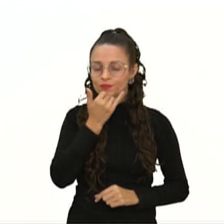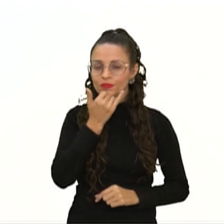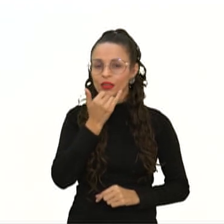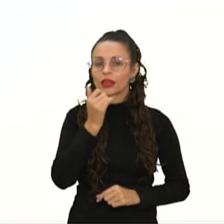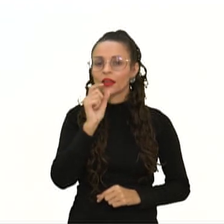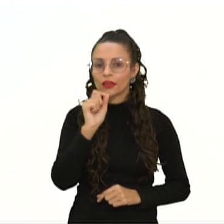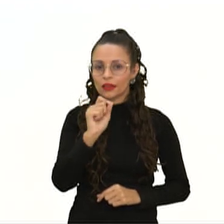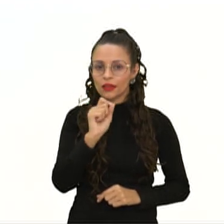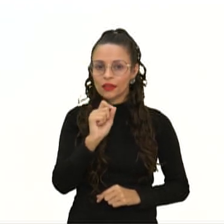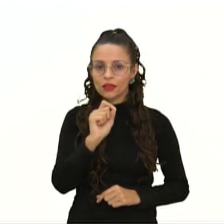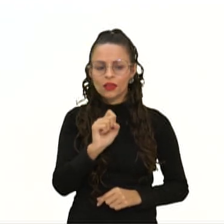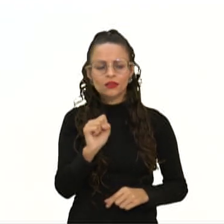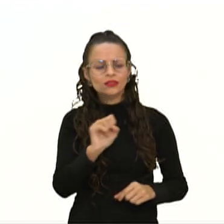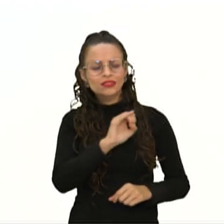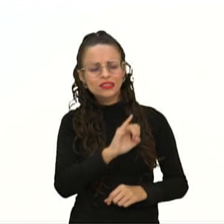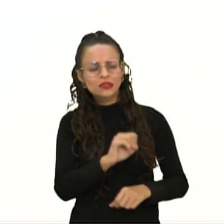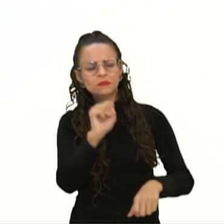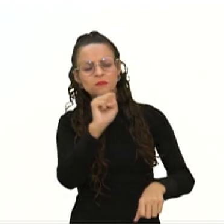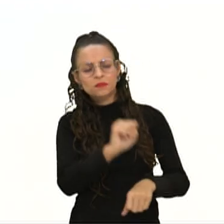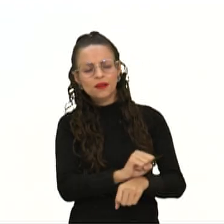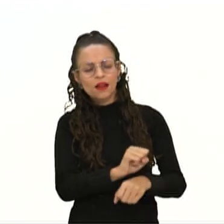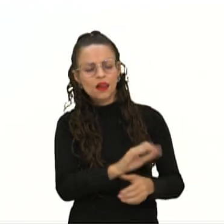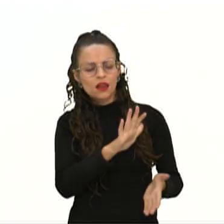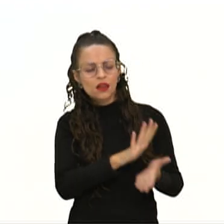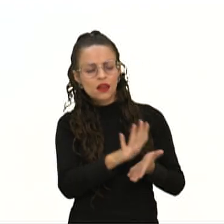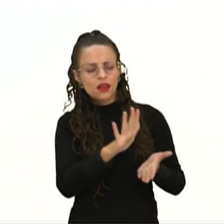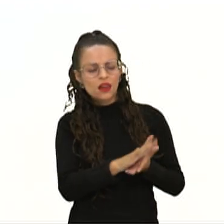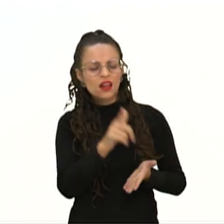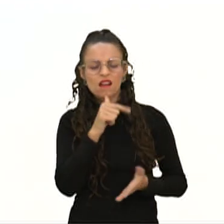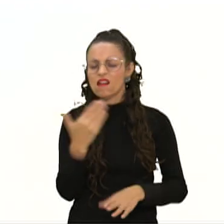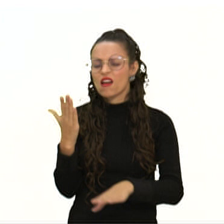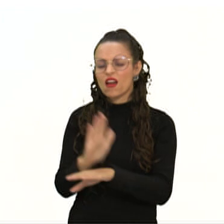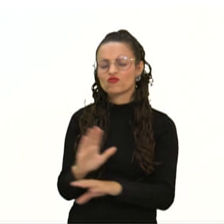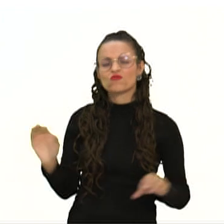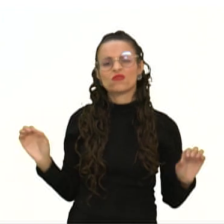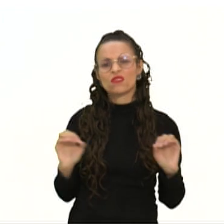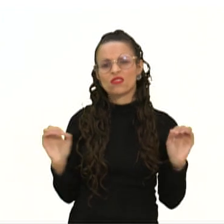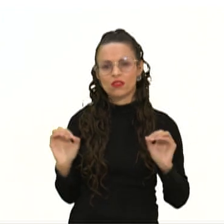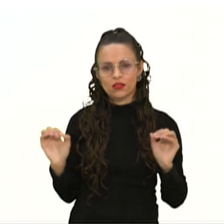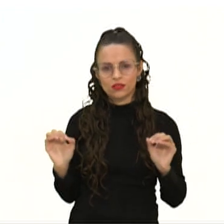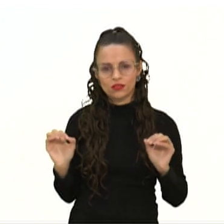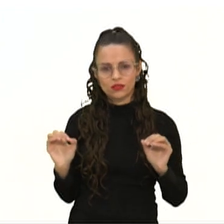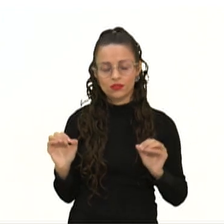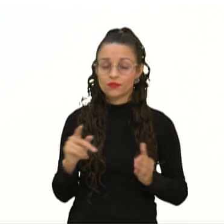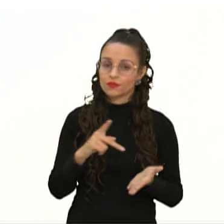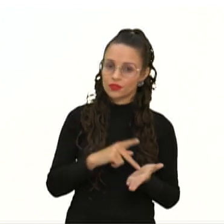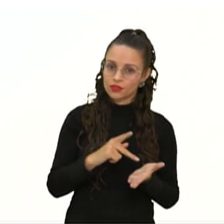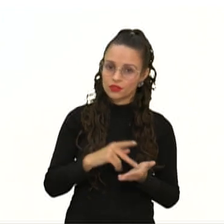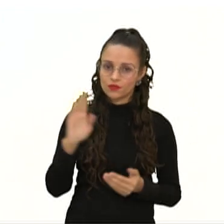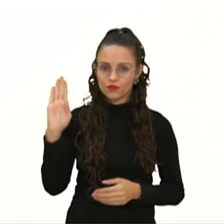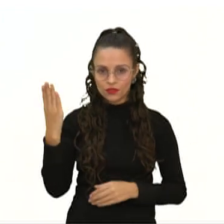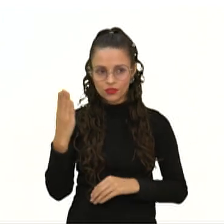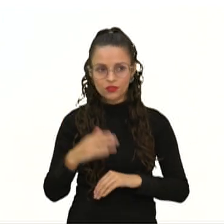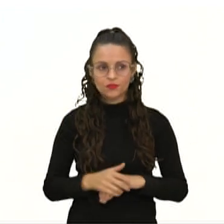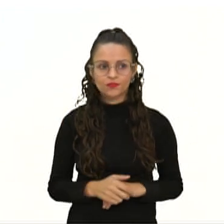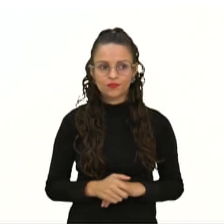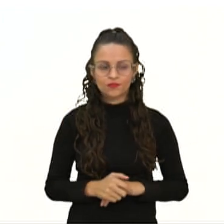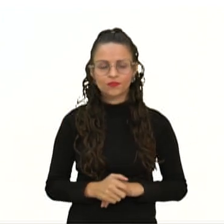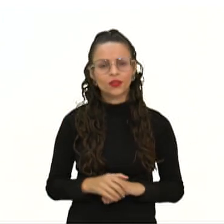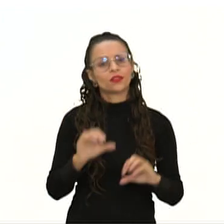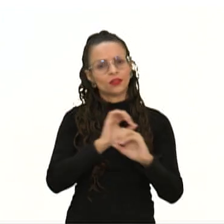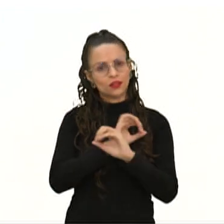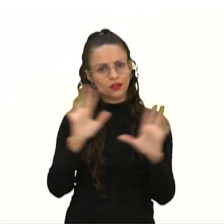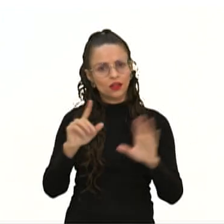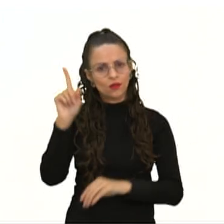Que parar o desperdício de água, ele não ajuda o planeta. True or false? Of course, it's